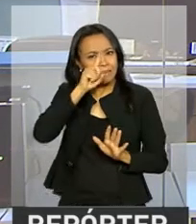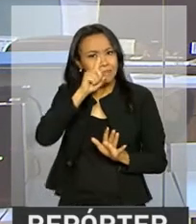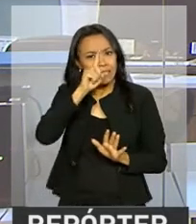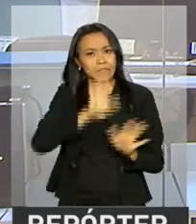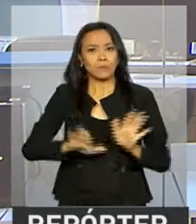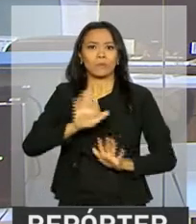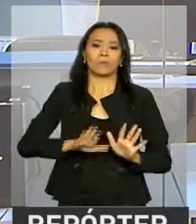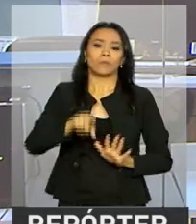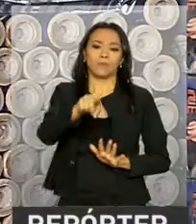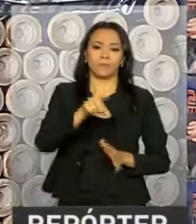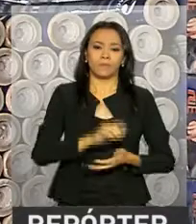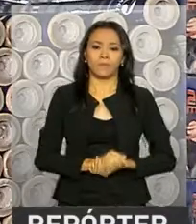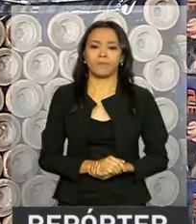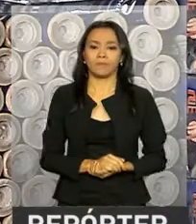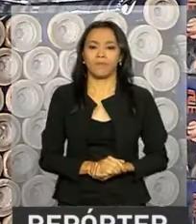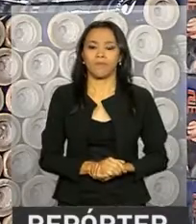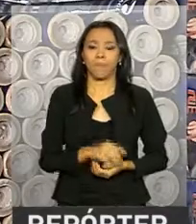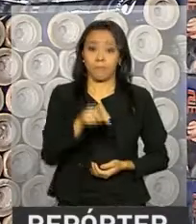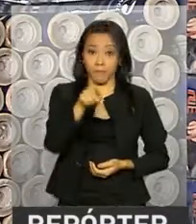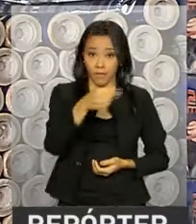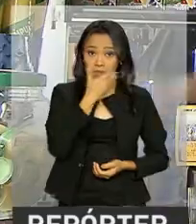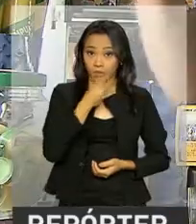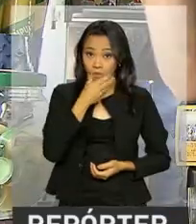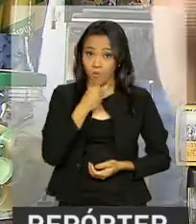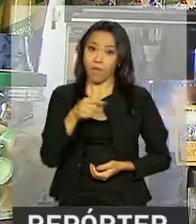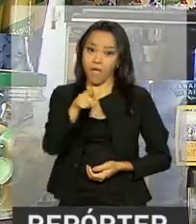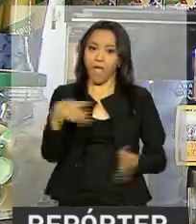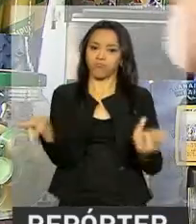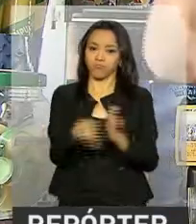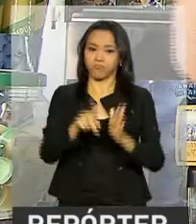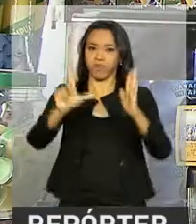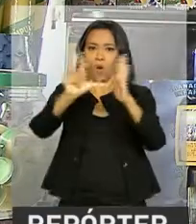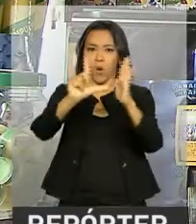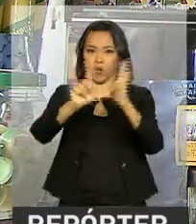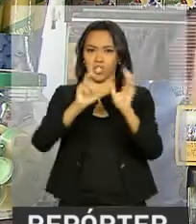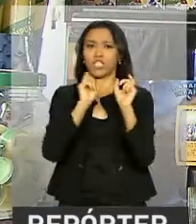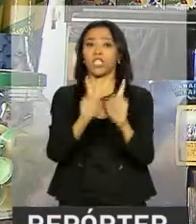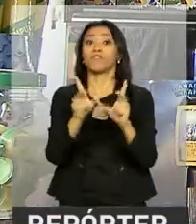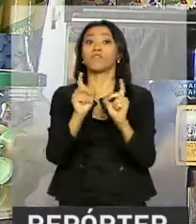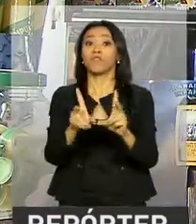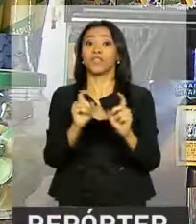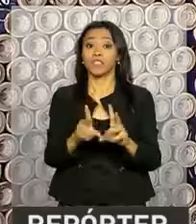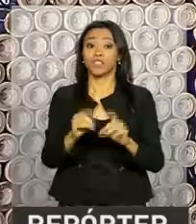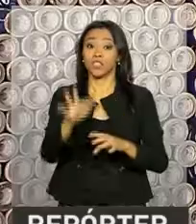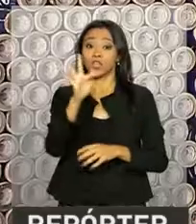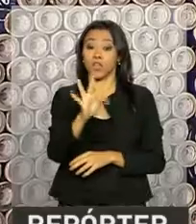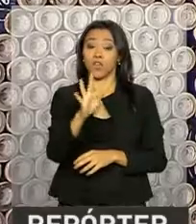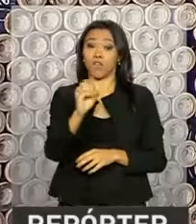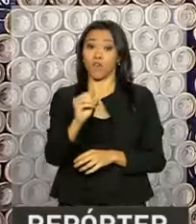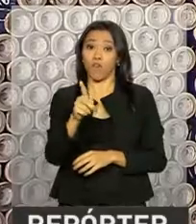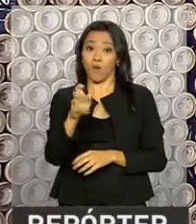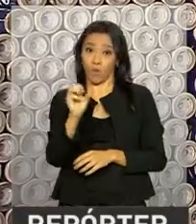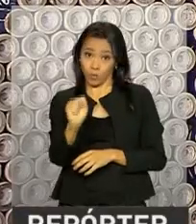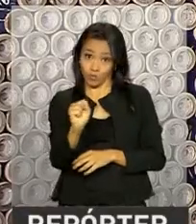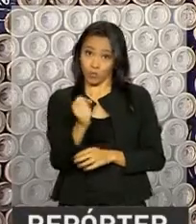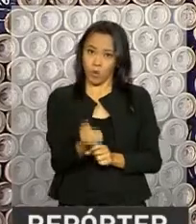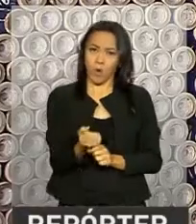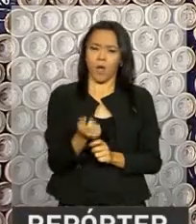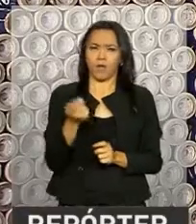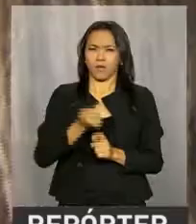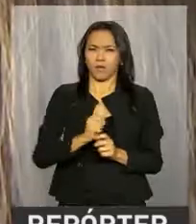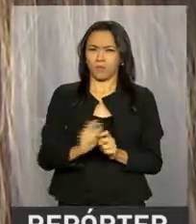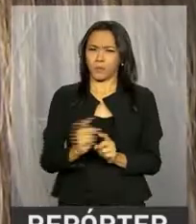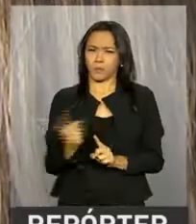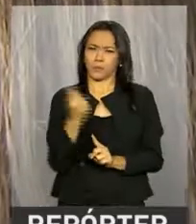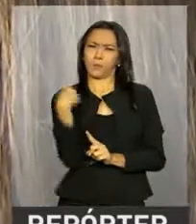acidente a maioria é dono dessa loja de fogos de artifício e 17 anos ele conta que o movimento aumenta